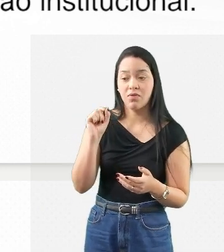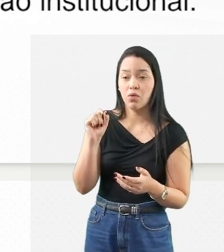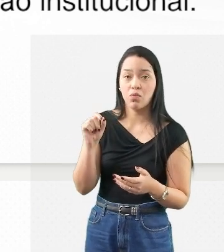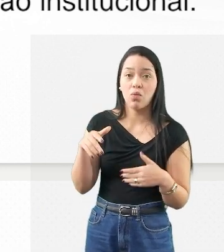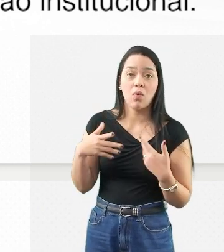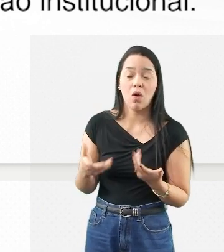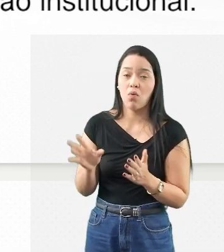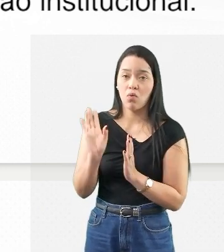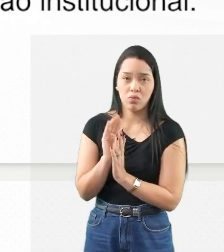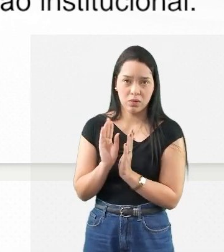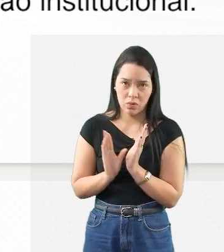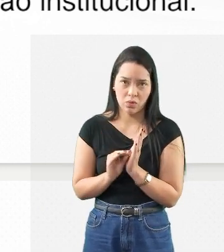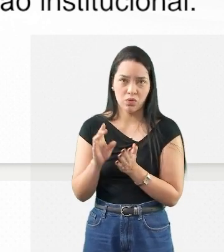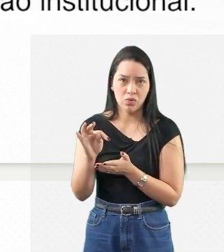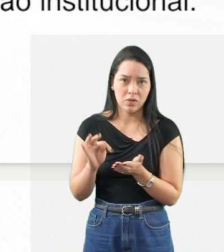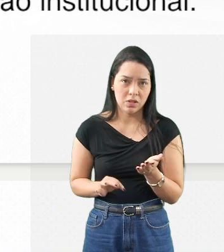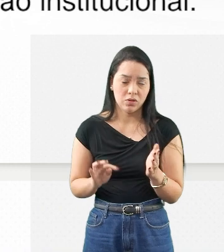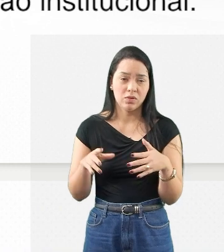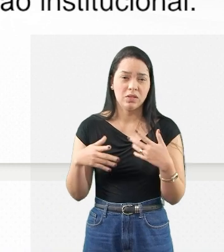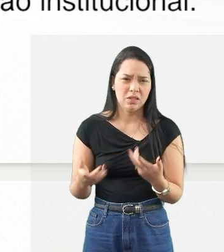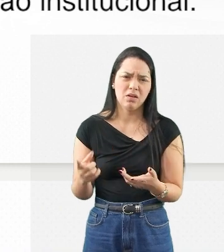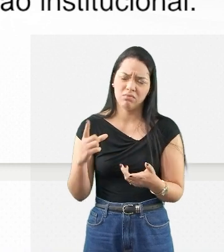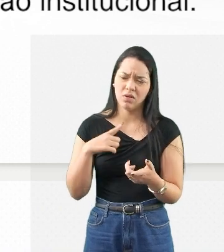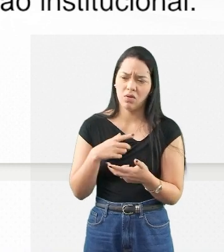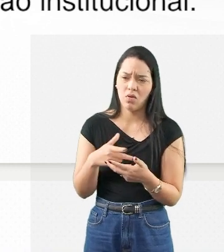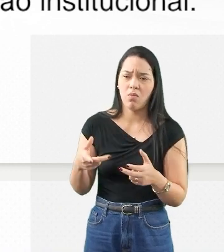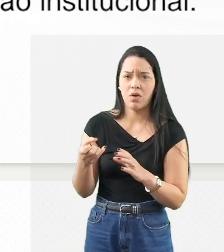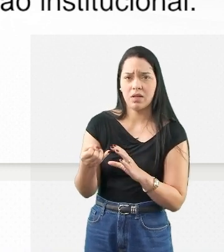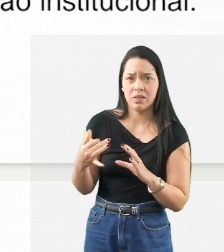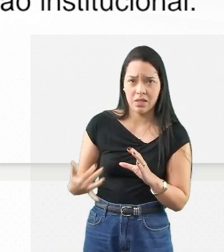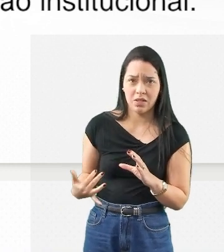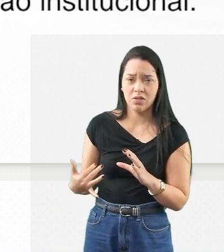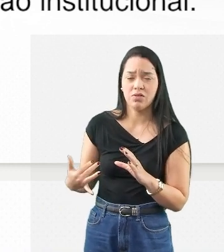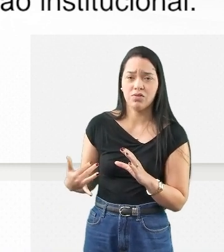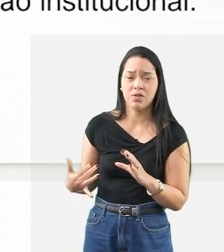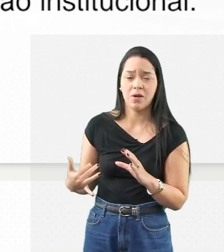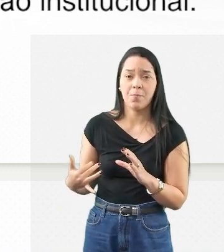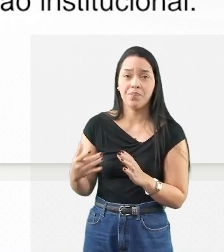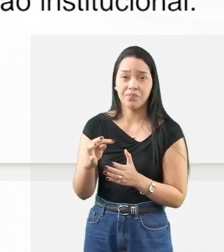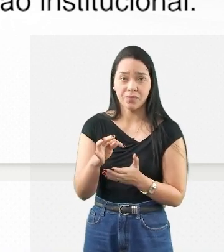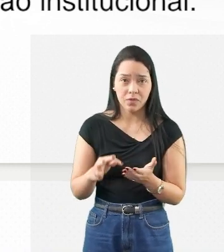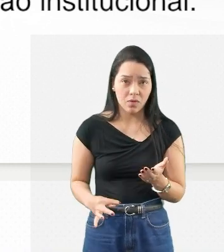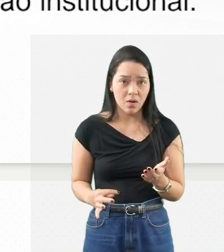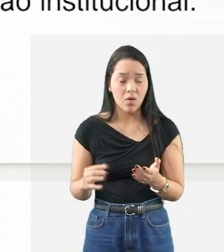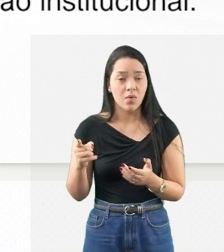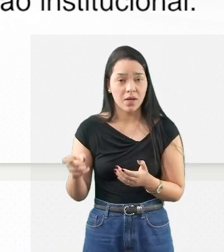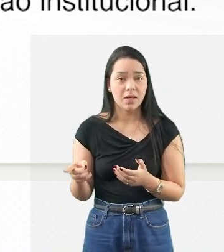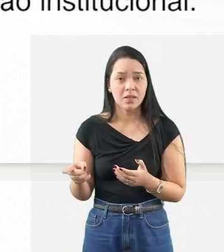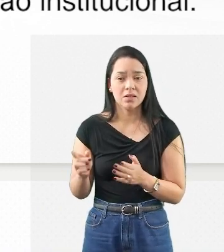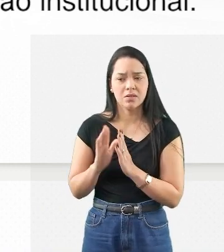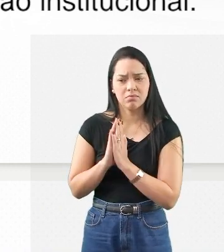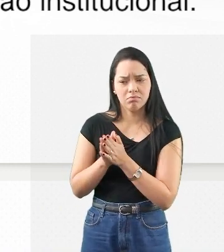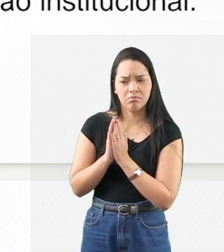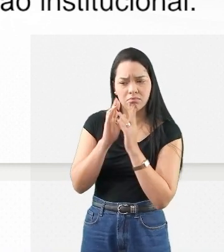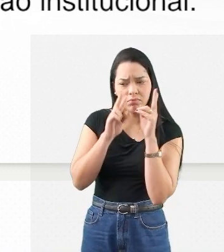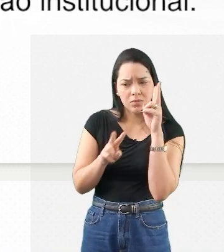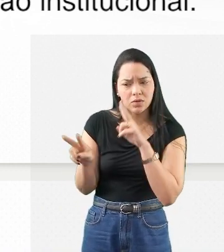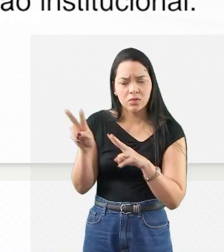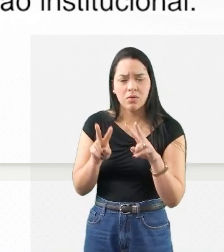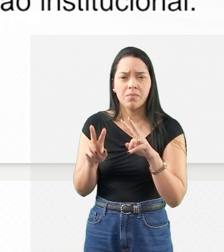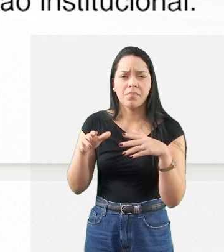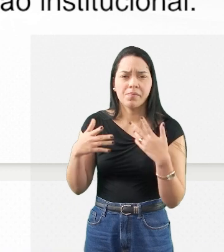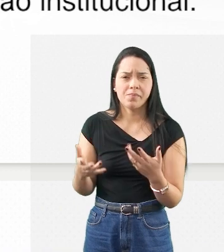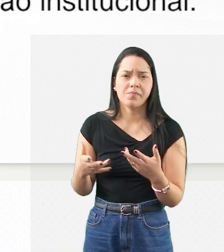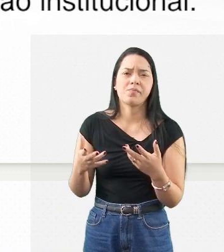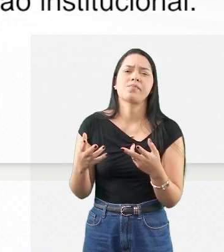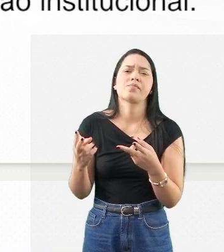o conteúdo desse texto, né? Então, tem como característica desse gênero textual esse apelo visual, né? Então a gente percebe o